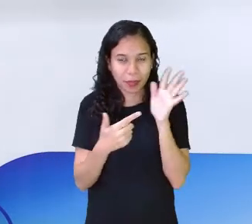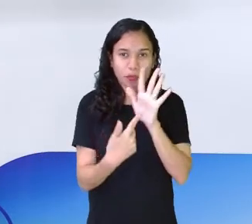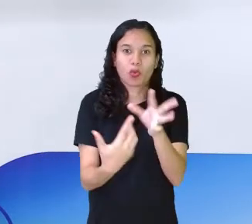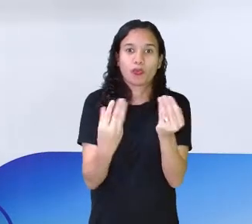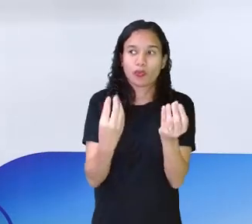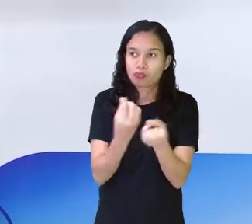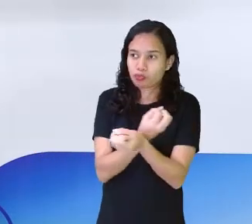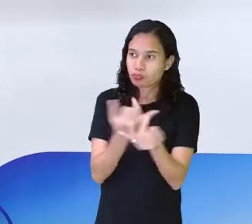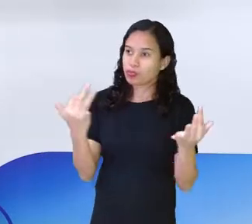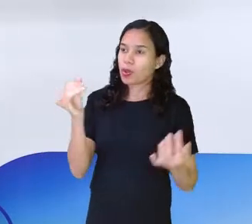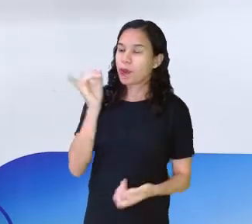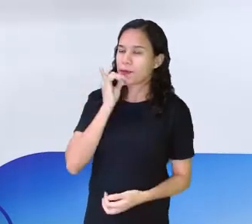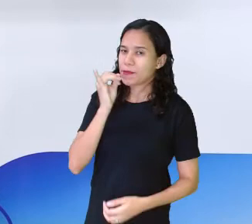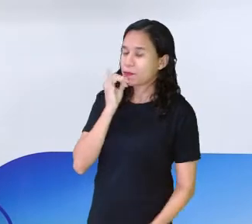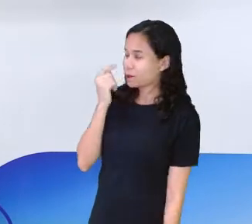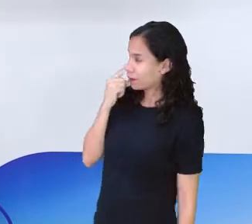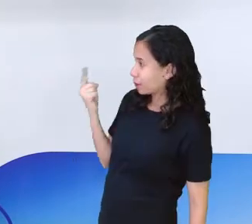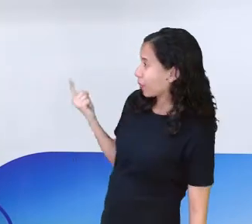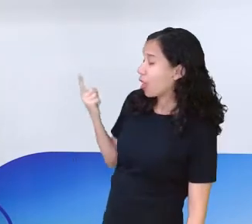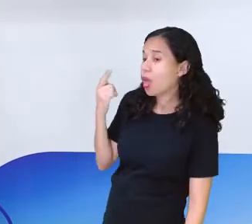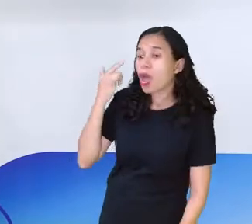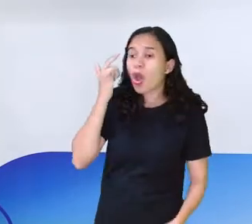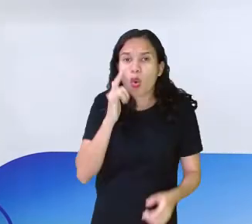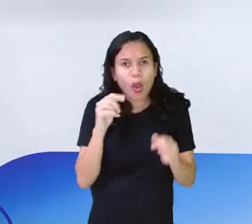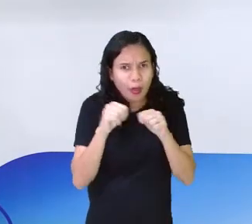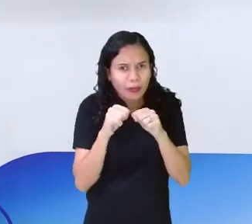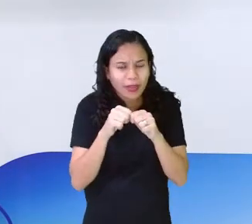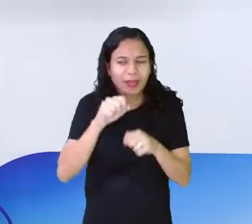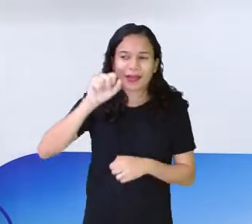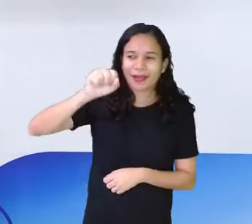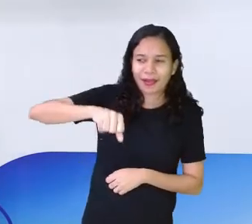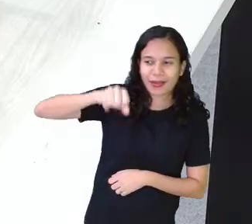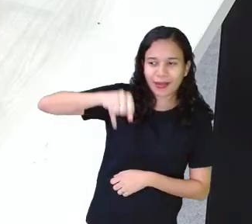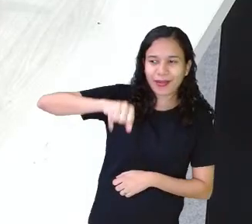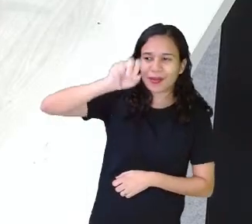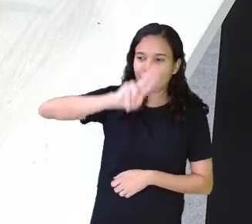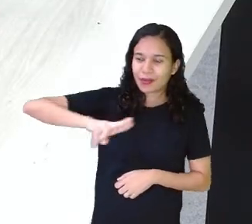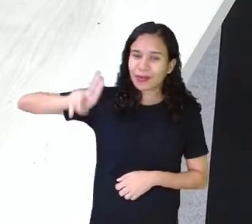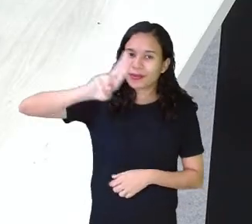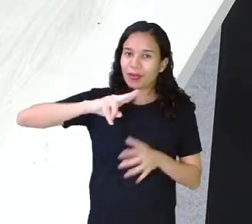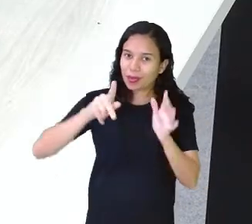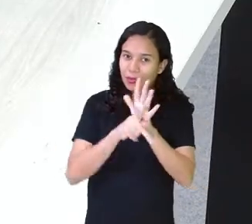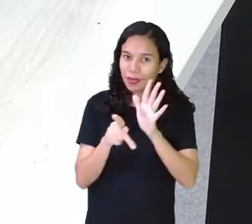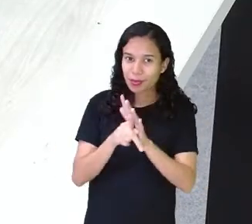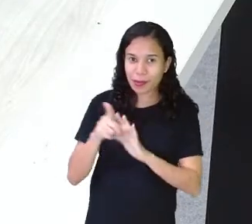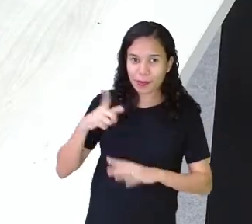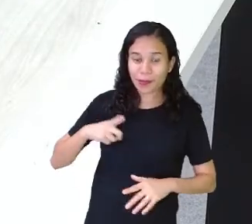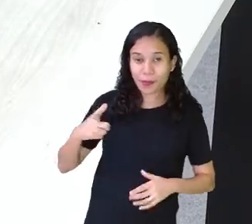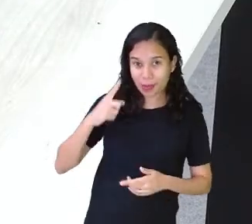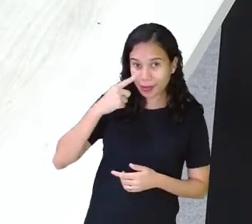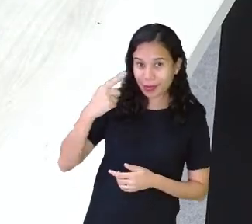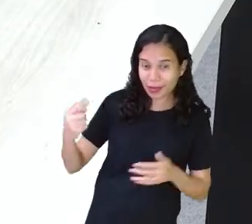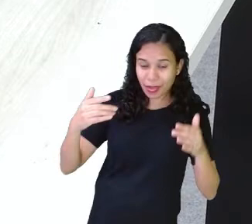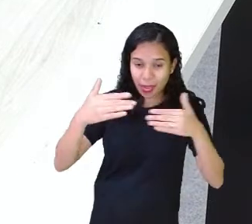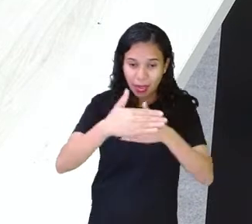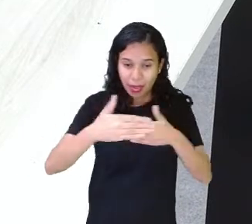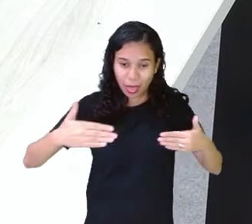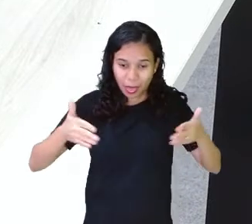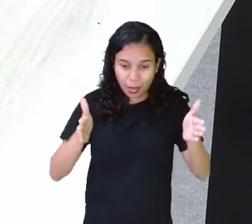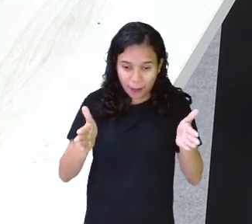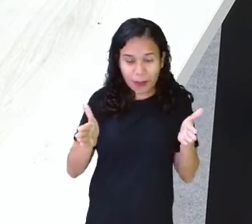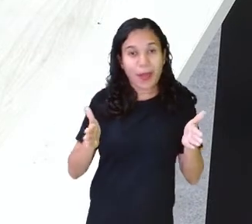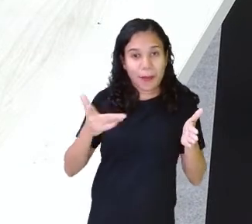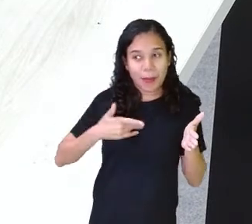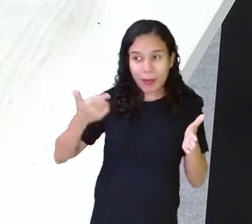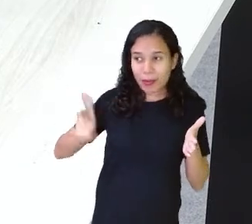bem muitos exemplos. Consigo fazer? Consigo, a partir de um prisma, né, que é outra figura